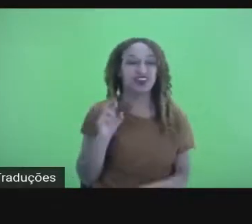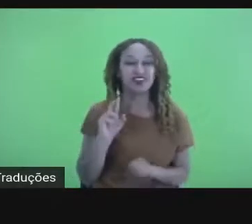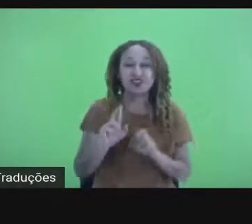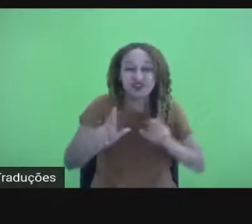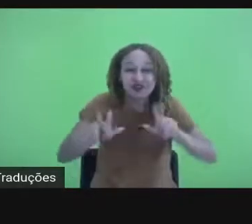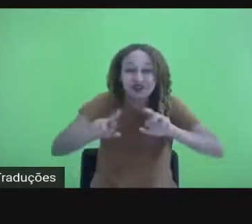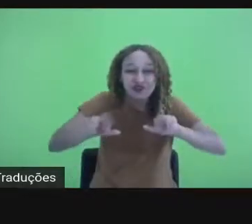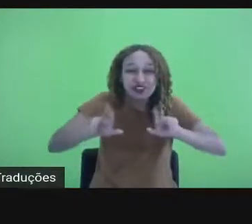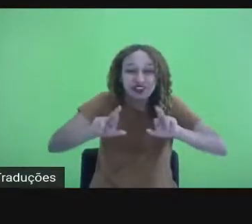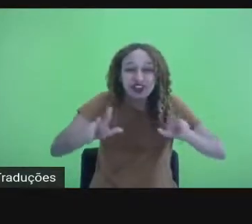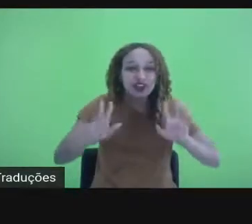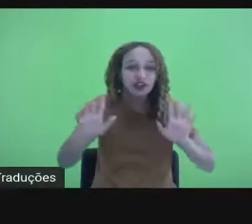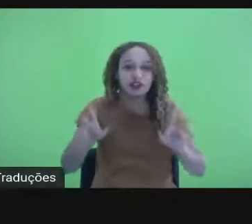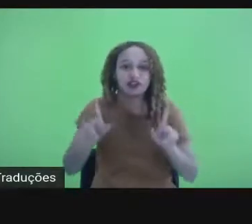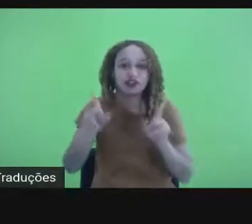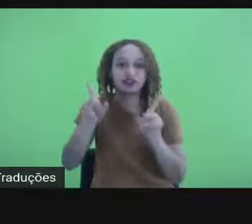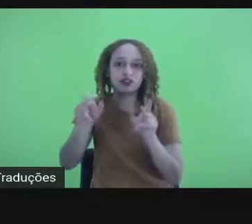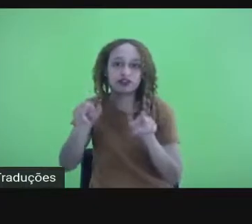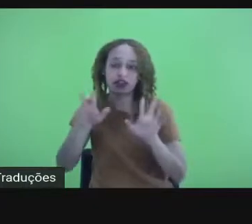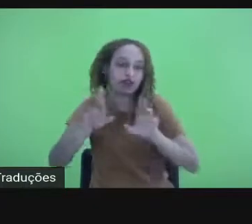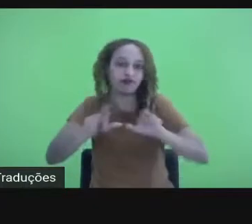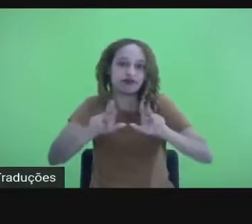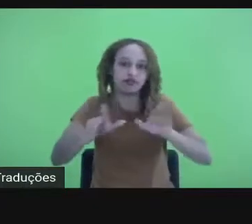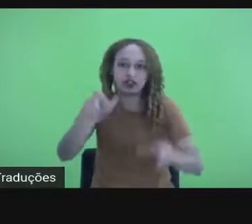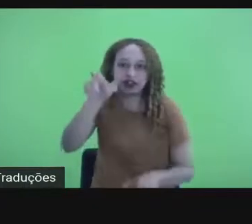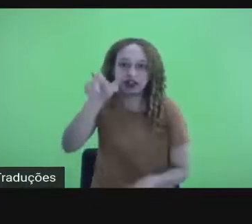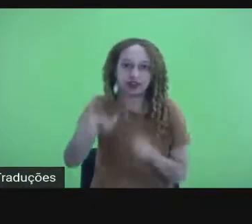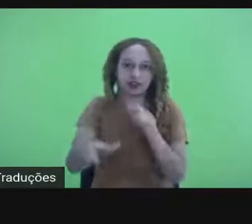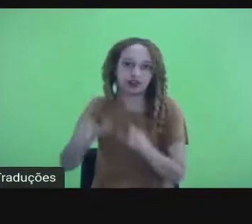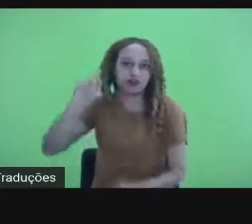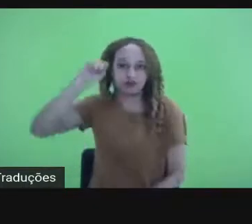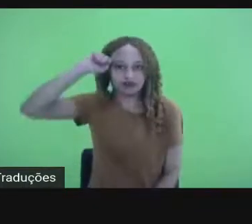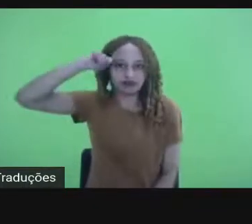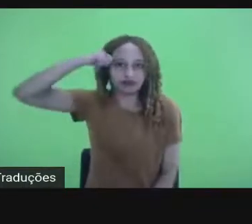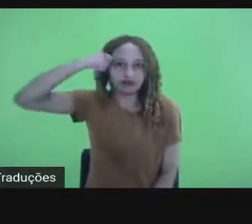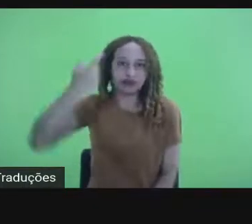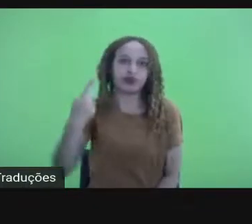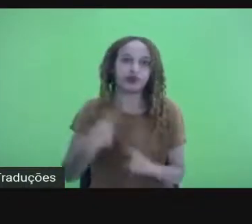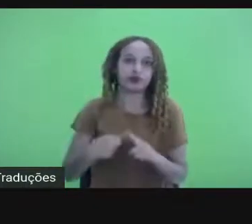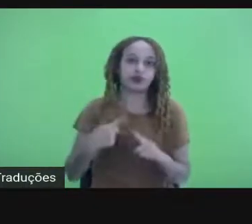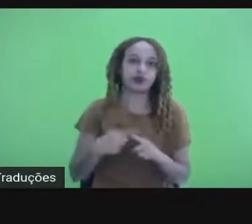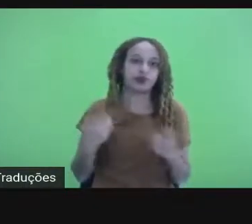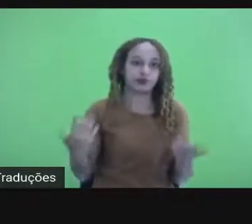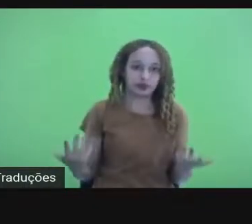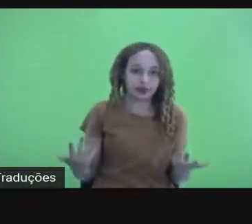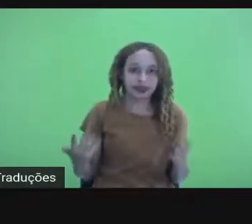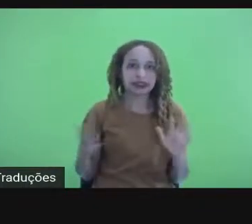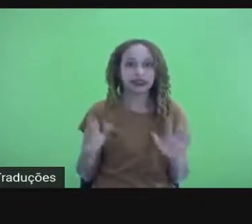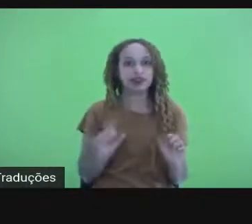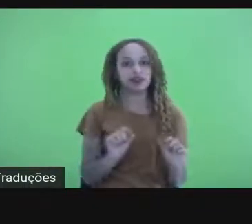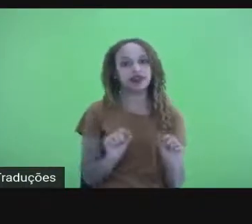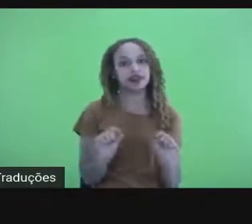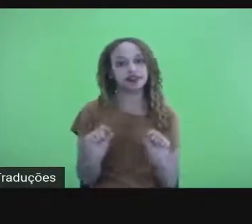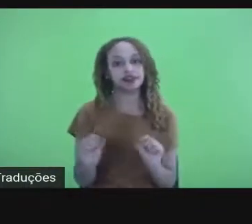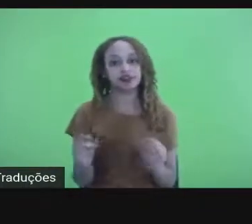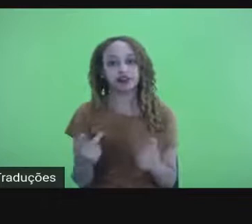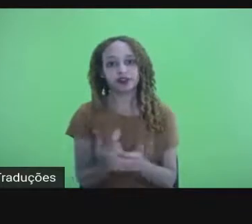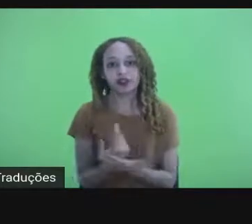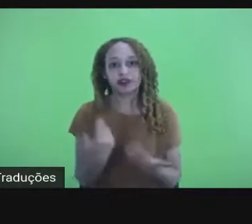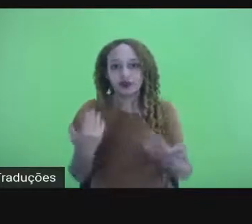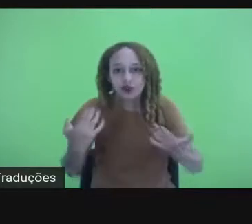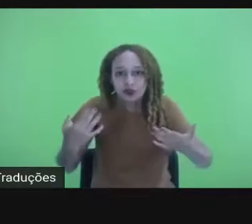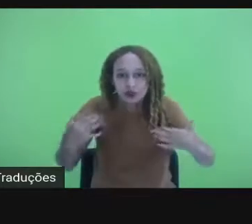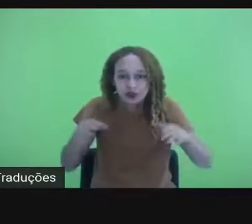diferente da condição de precariedade da negritude, porque é uma condição de precariedade que já traz, a partir